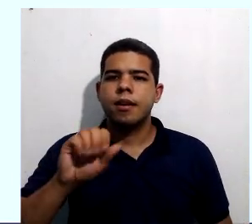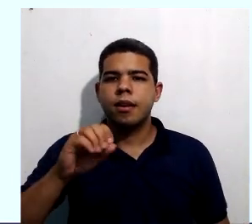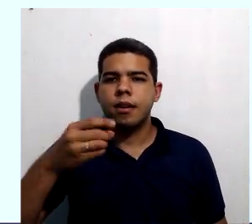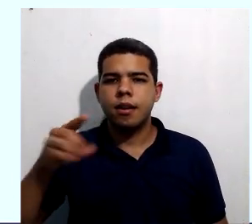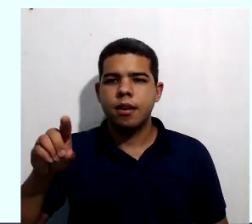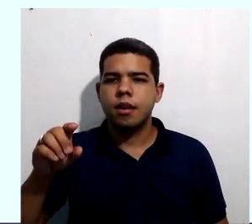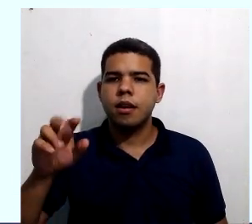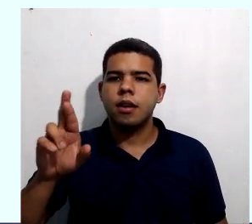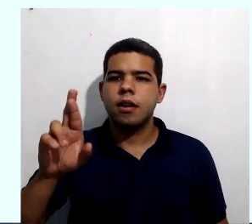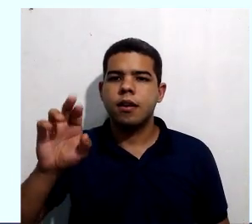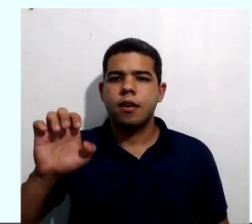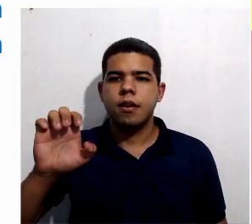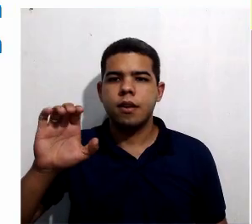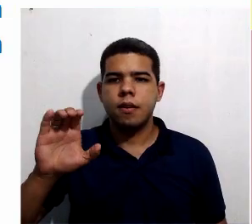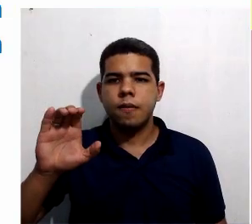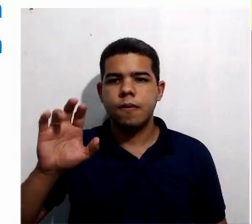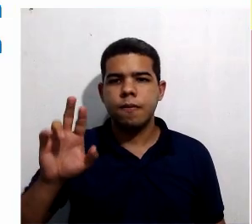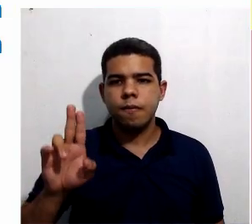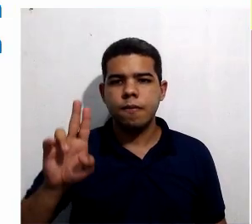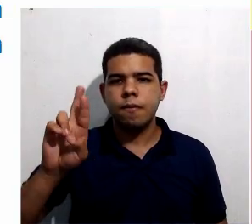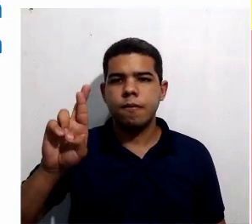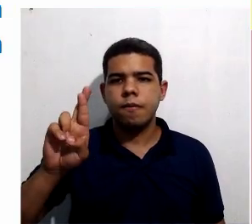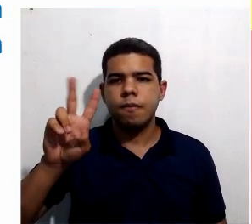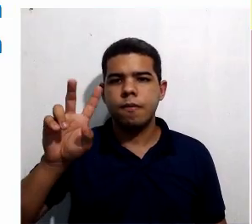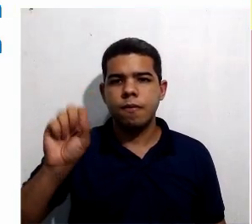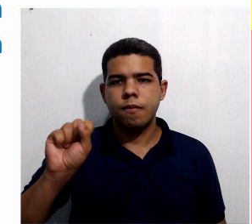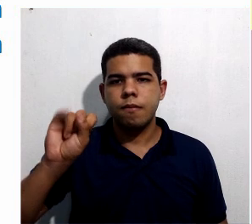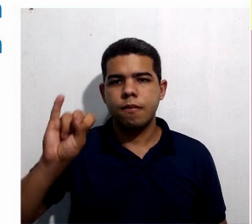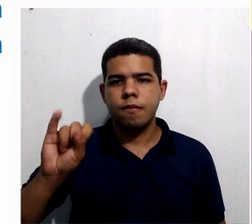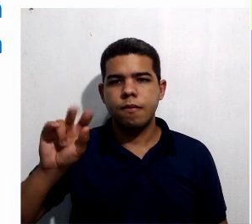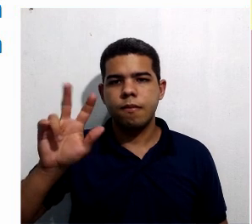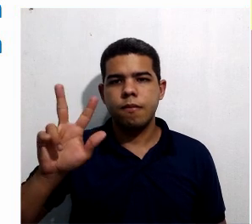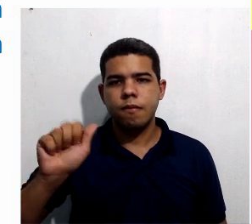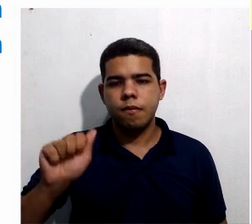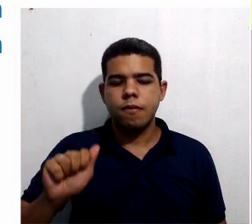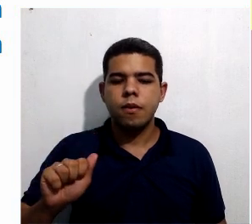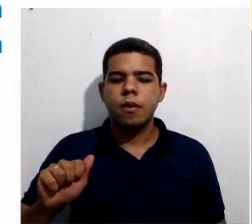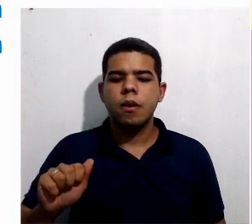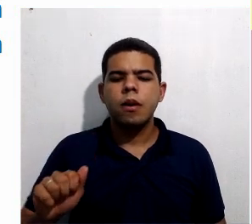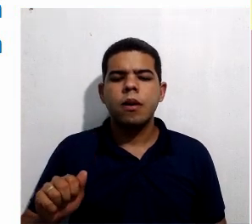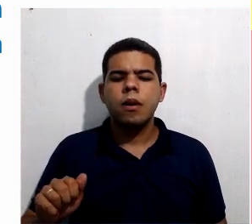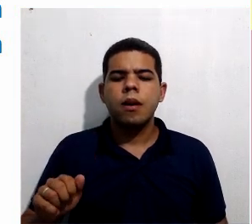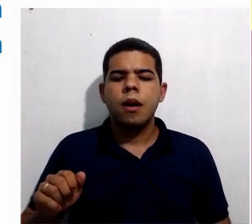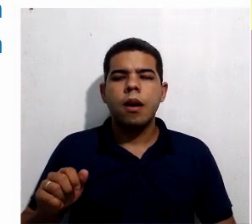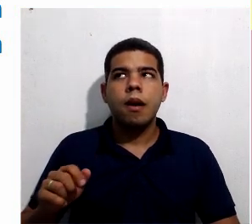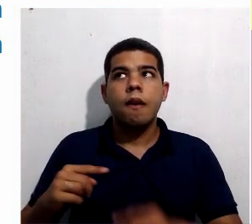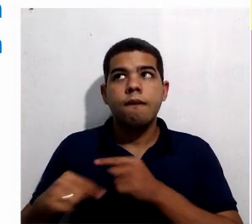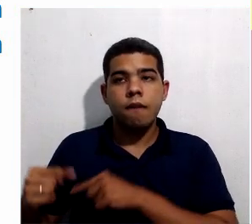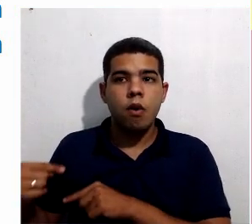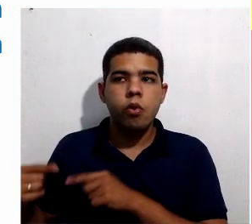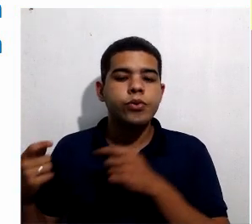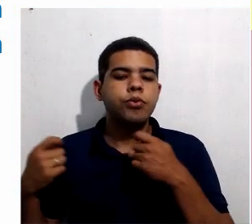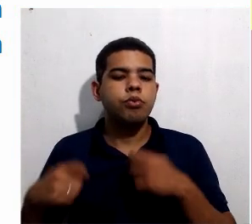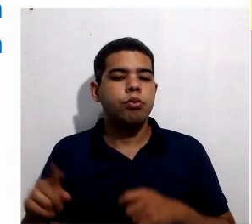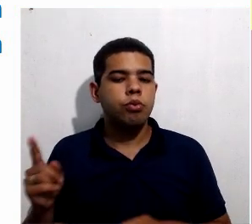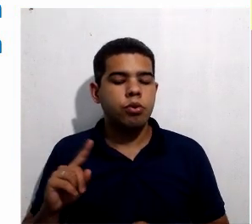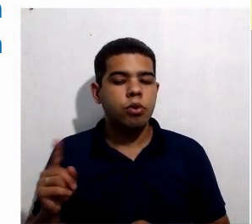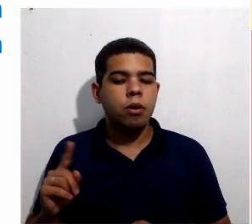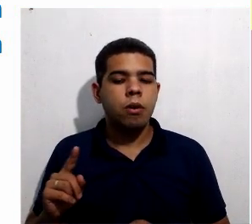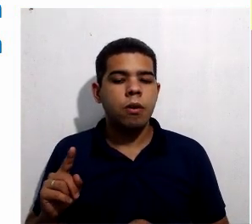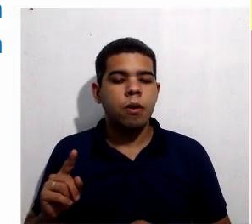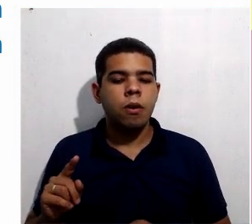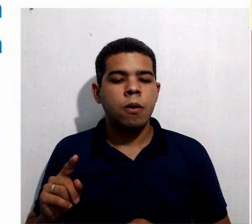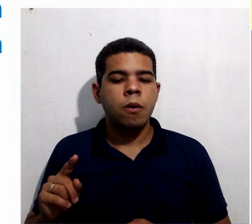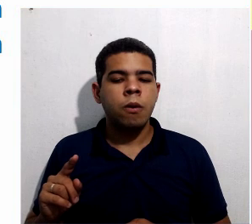recursiva. Vamos aí à solução. Como os termos da sequência não necessitam dos termos